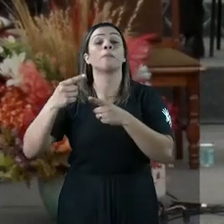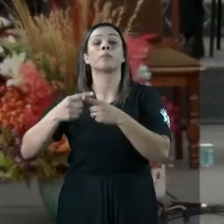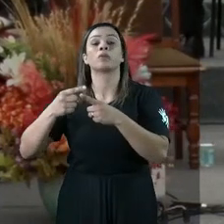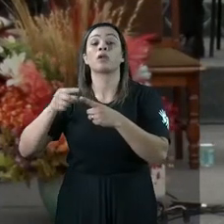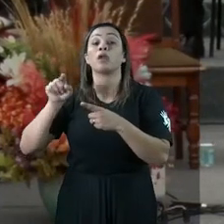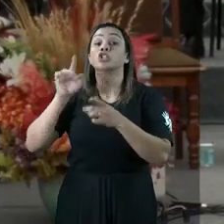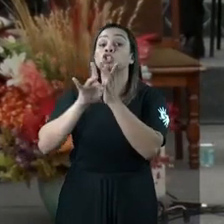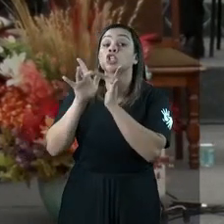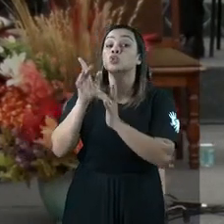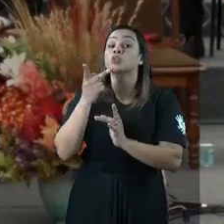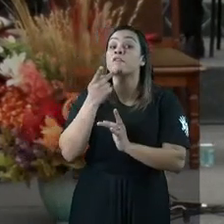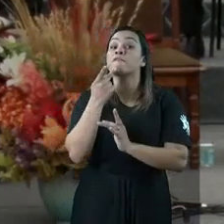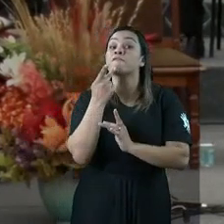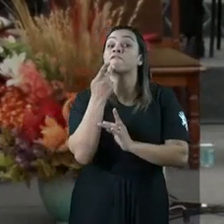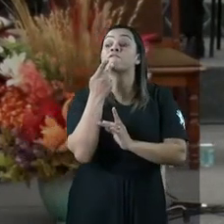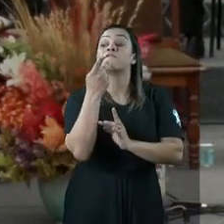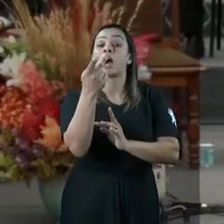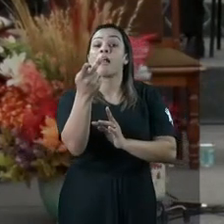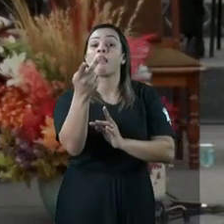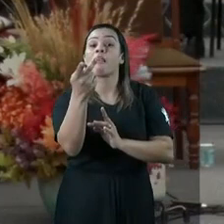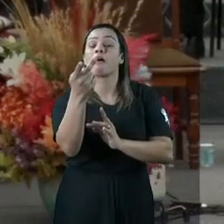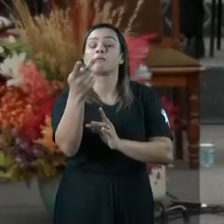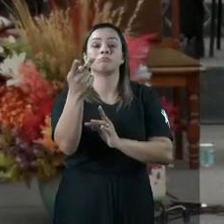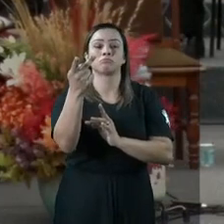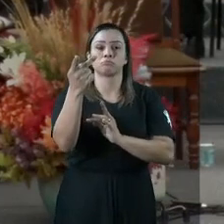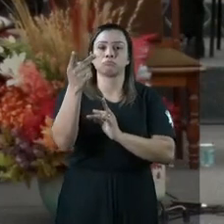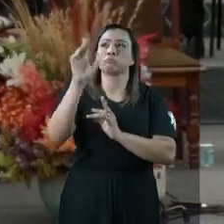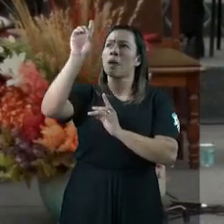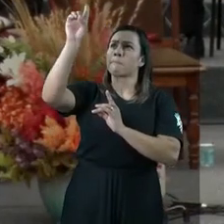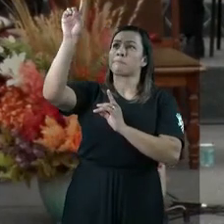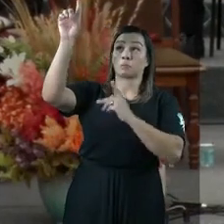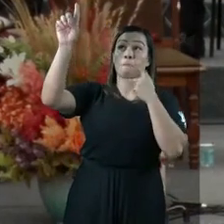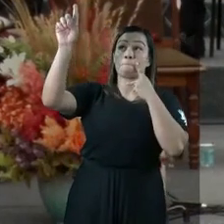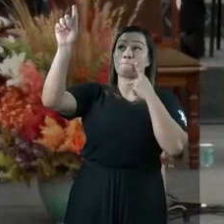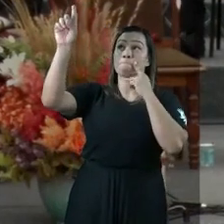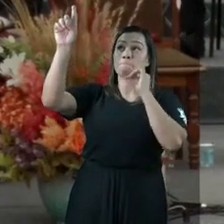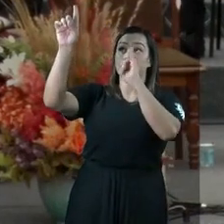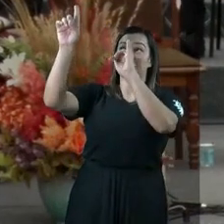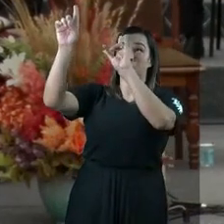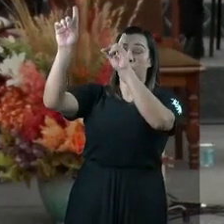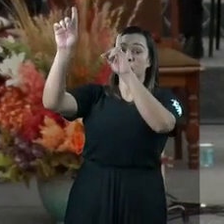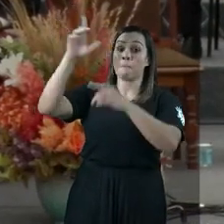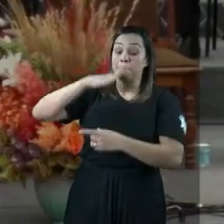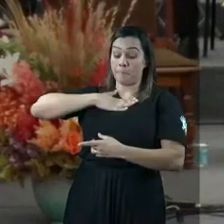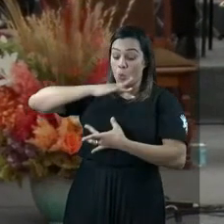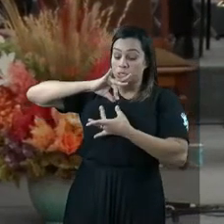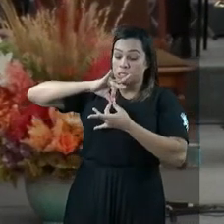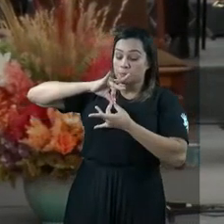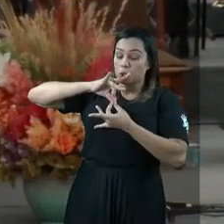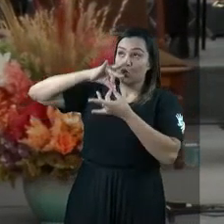3 dias passam, ele passa durante um período de 40 dias instruindo os discípulos.